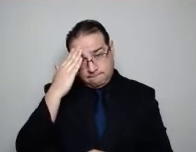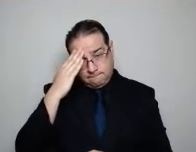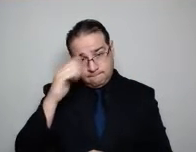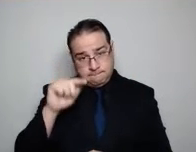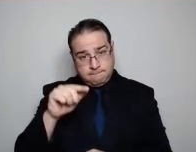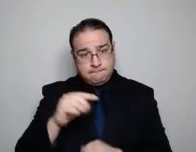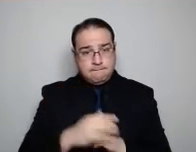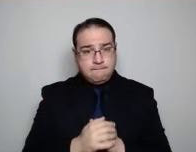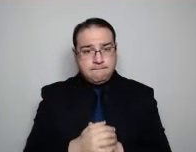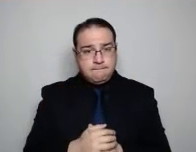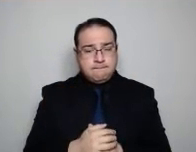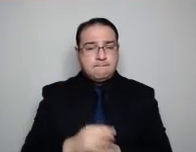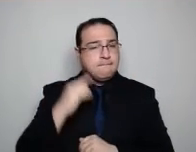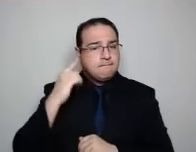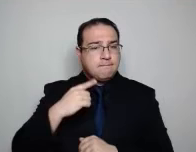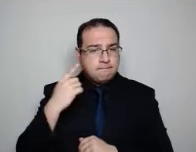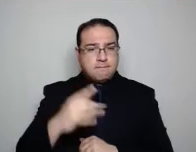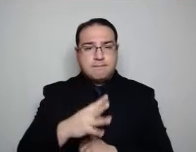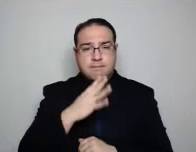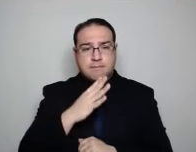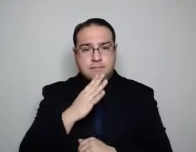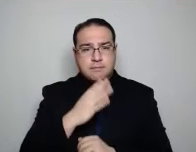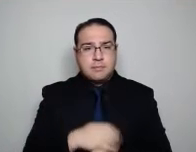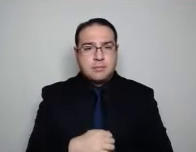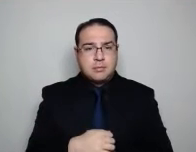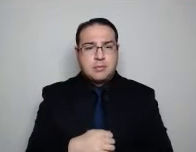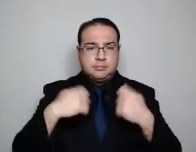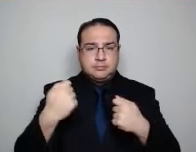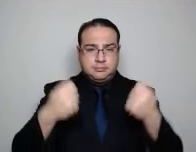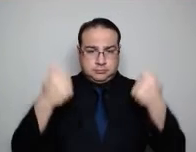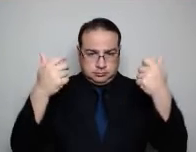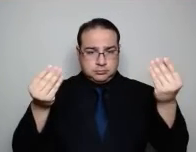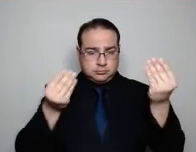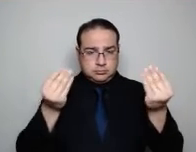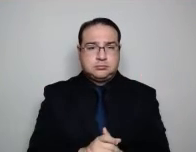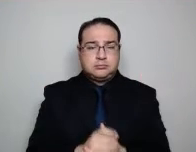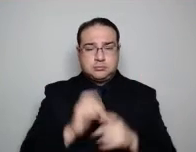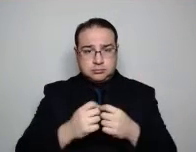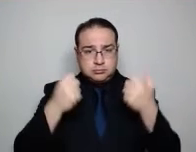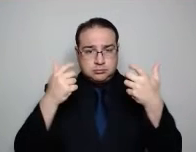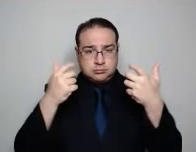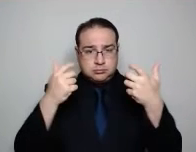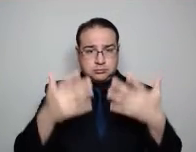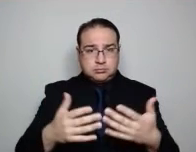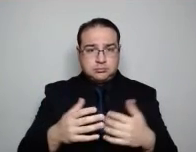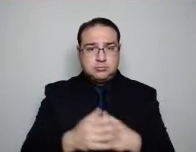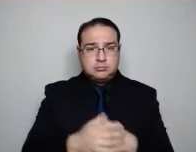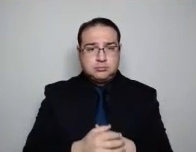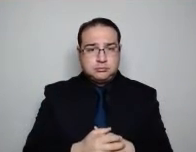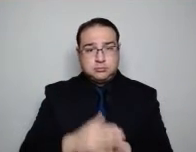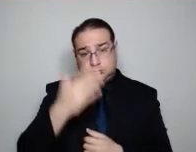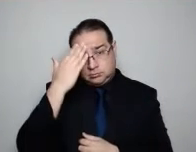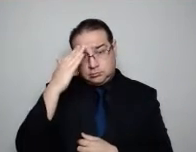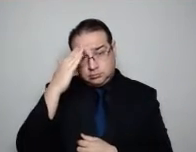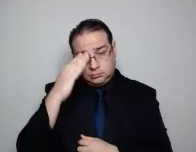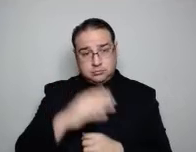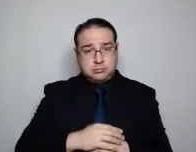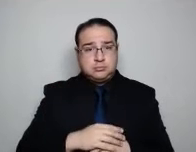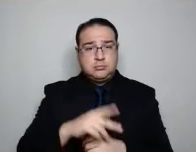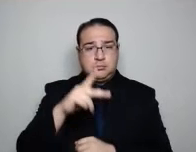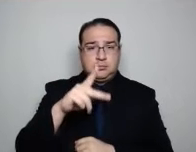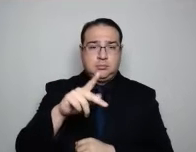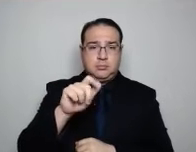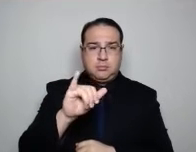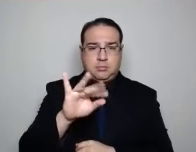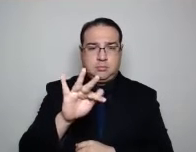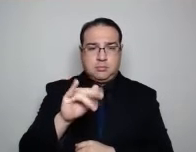a declaração de que o entendimento está pacificado, porque a gente ainda vai ter isso discutido no incidente de resolução de demanda repetitiva, e a